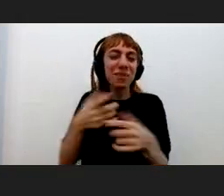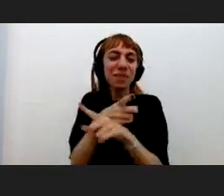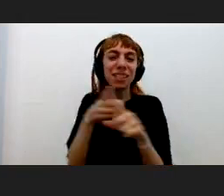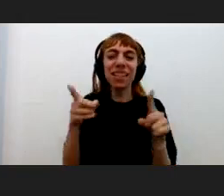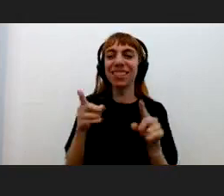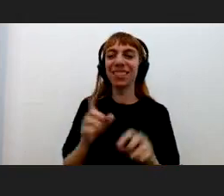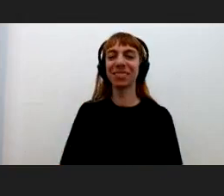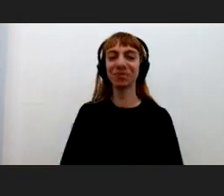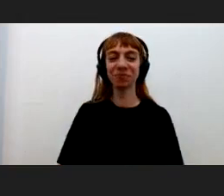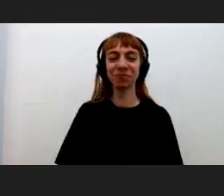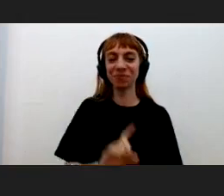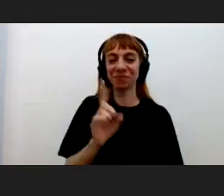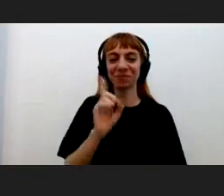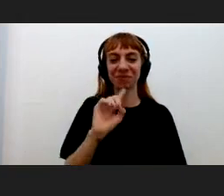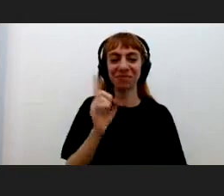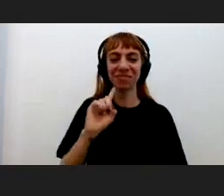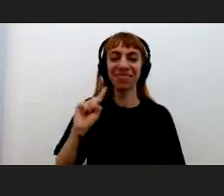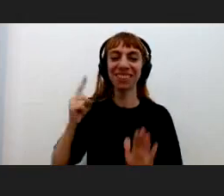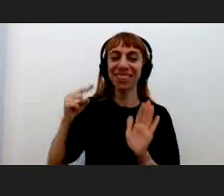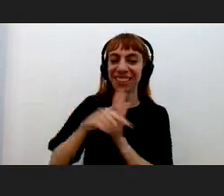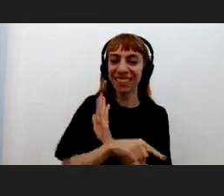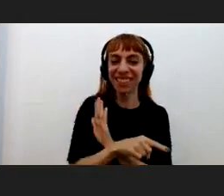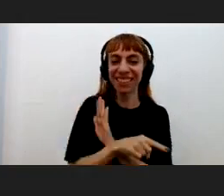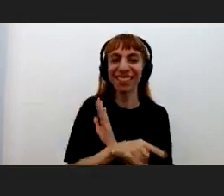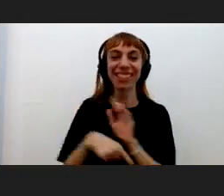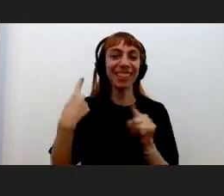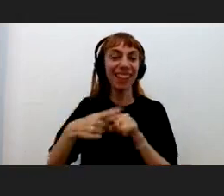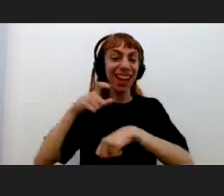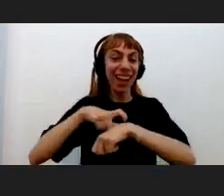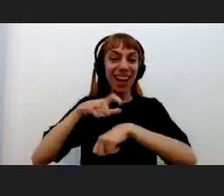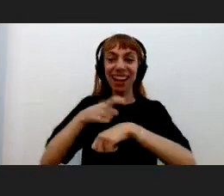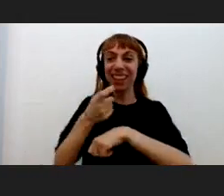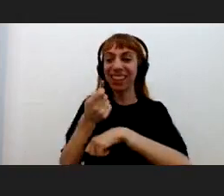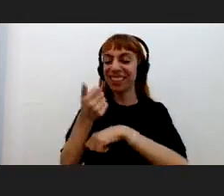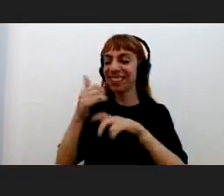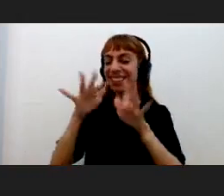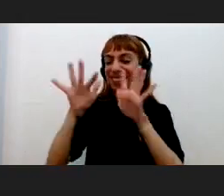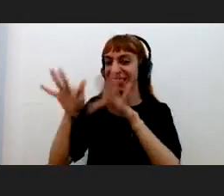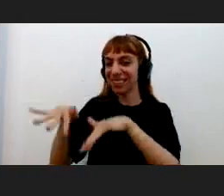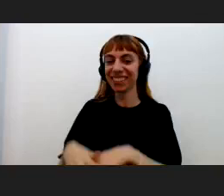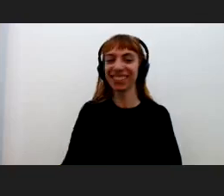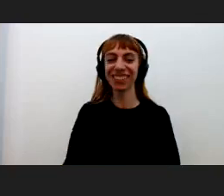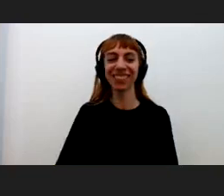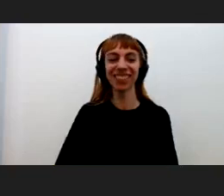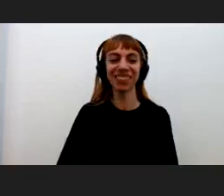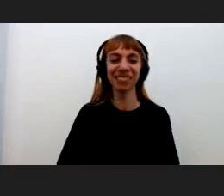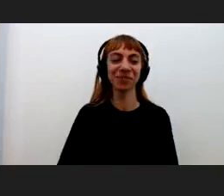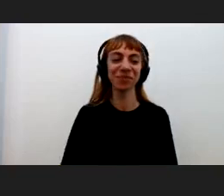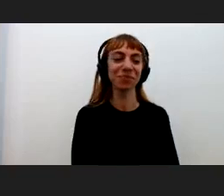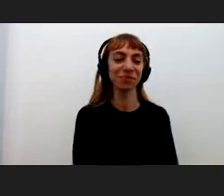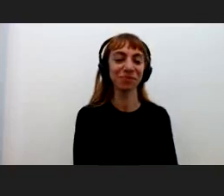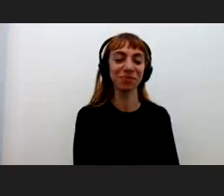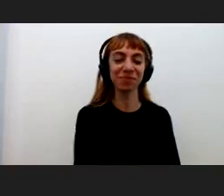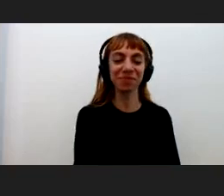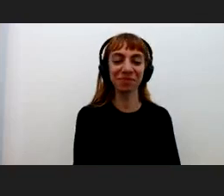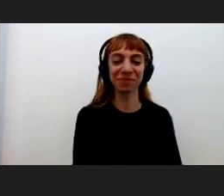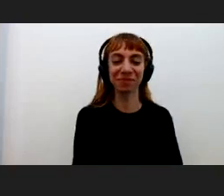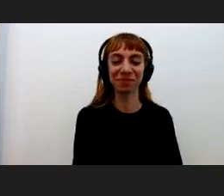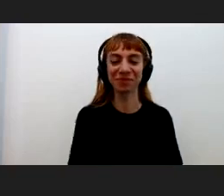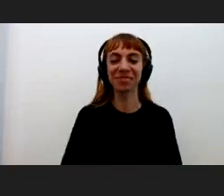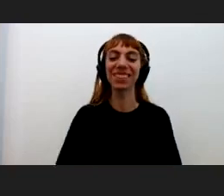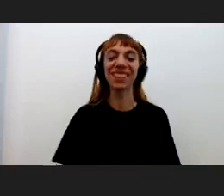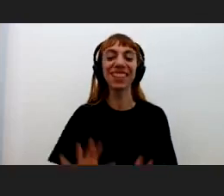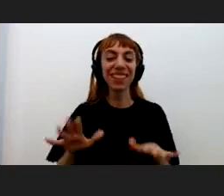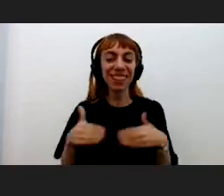Mas algumas dúvidas que acabam surgindo sobre esse cuidado em saúde. E aí eu pensei nessa ótica de potência,